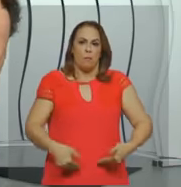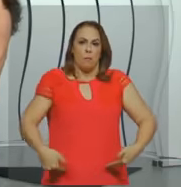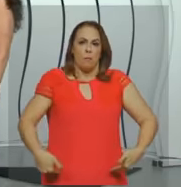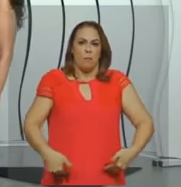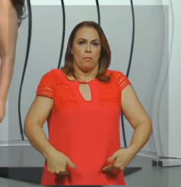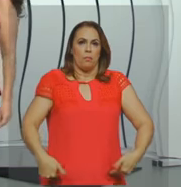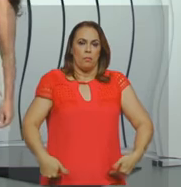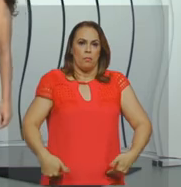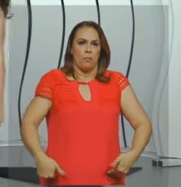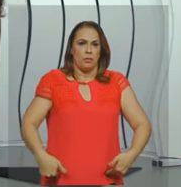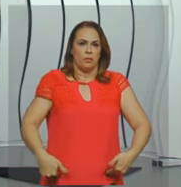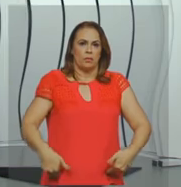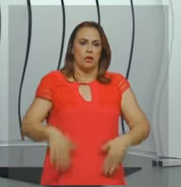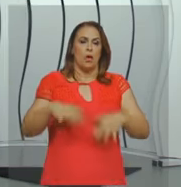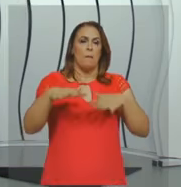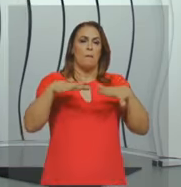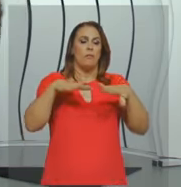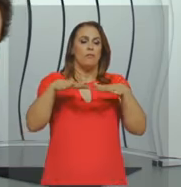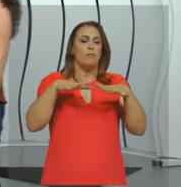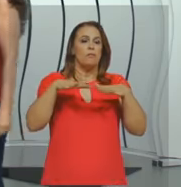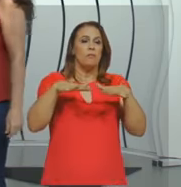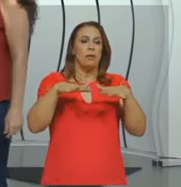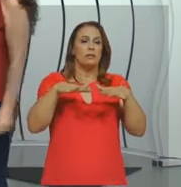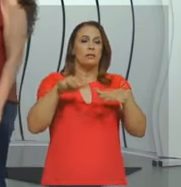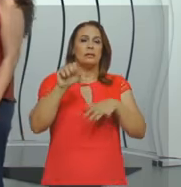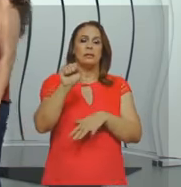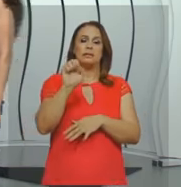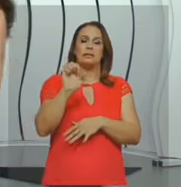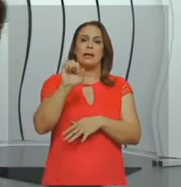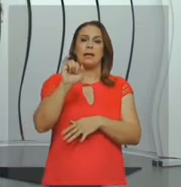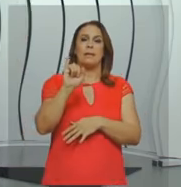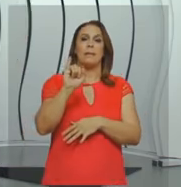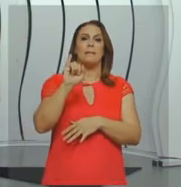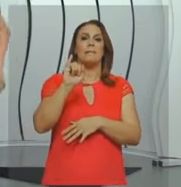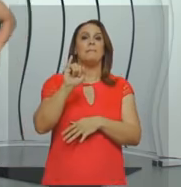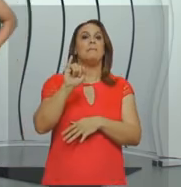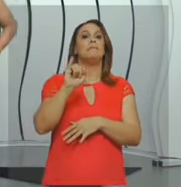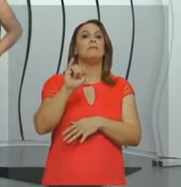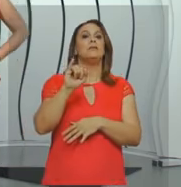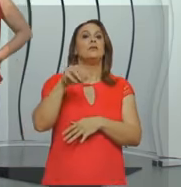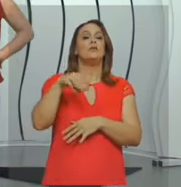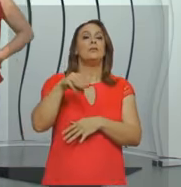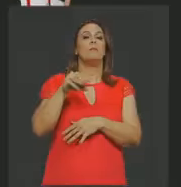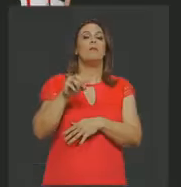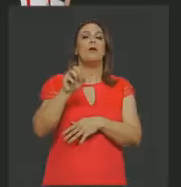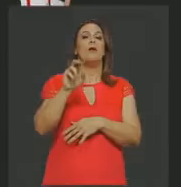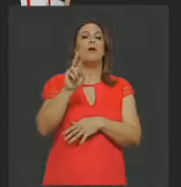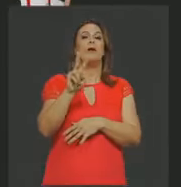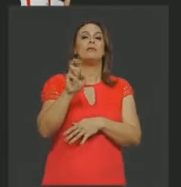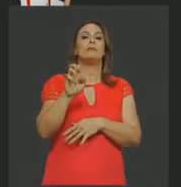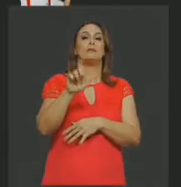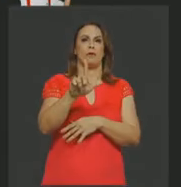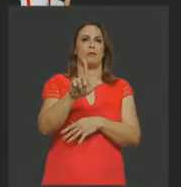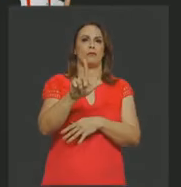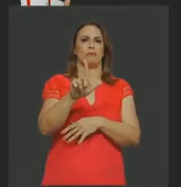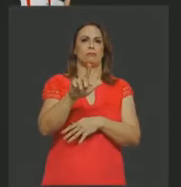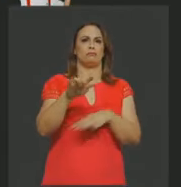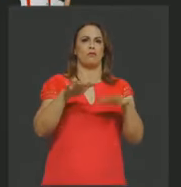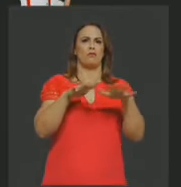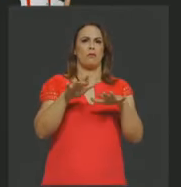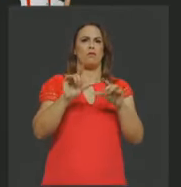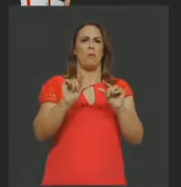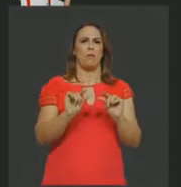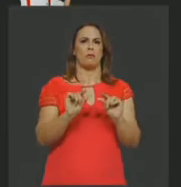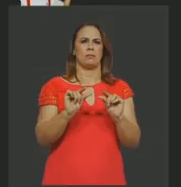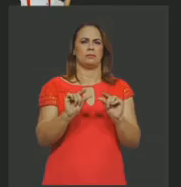são essas aqui, articulação sinoviais. Mas Marisa, quantos ossos que nós temos no